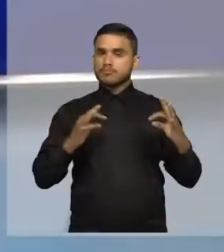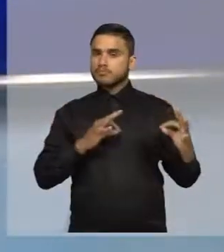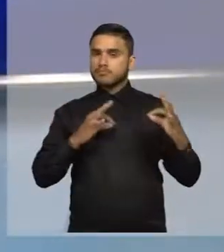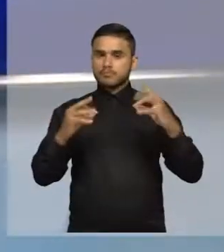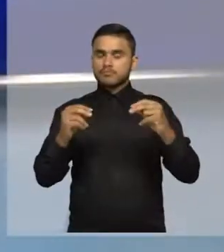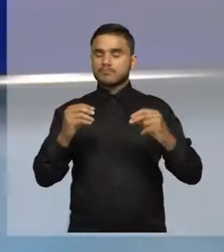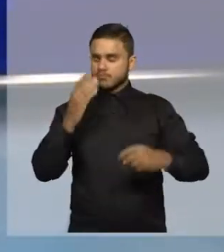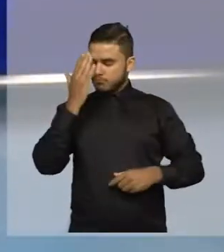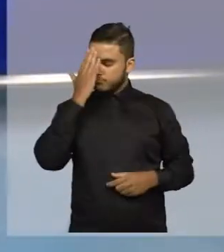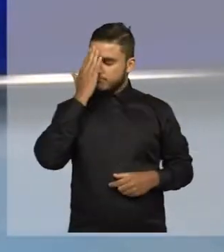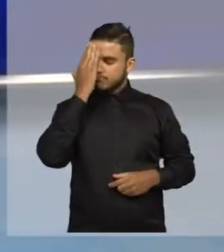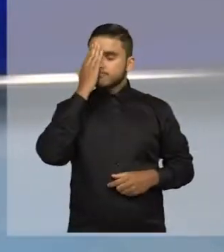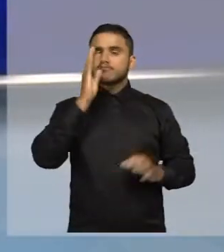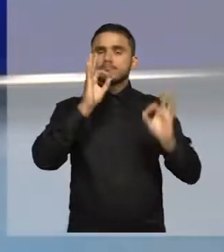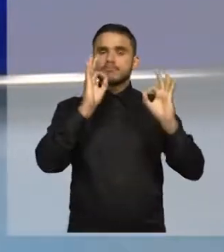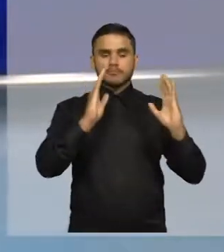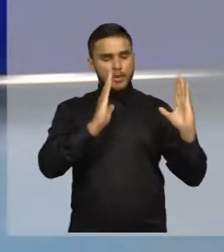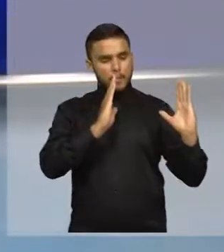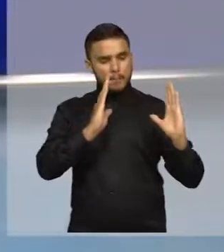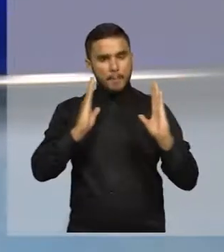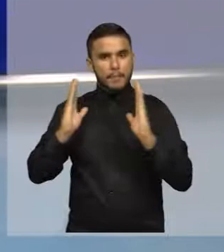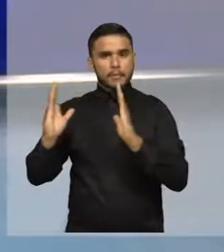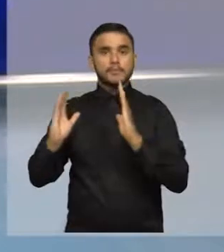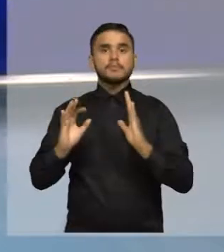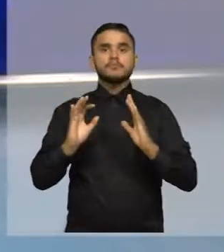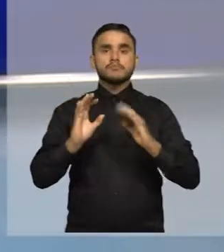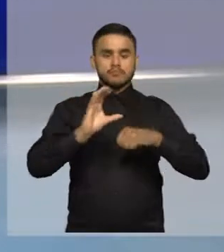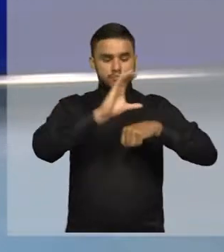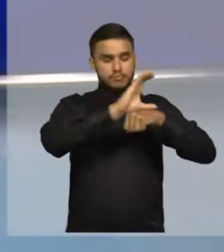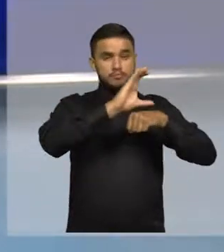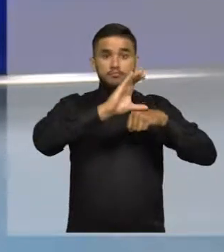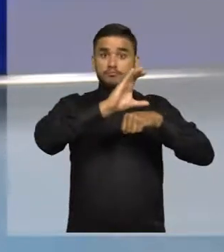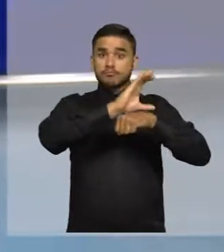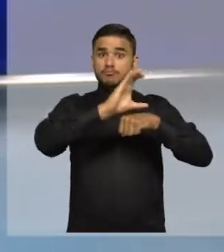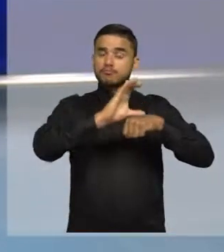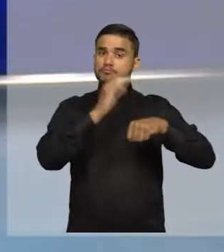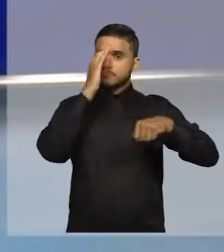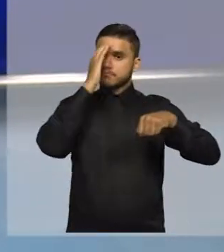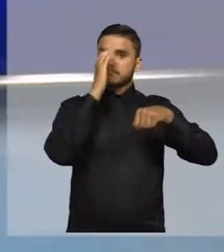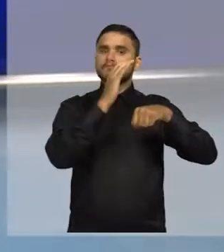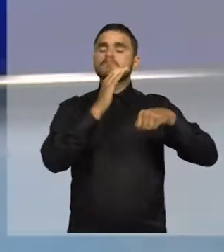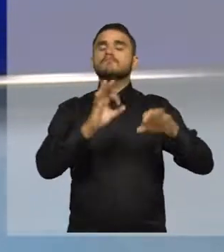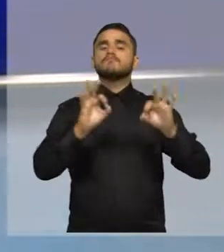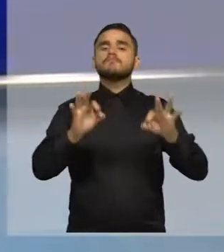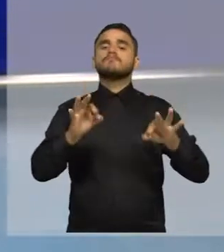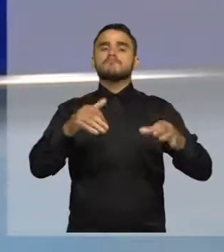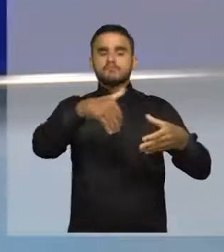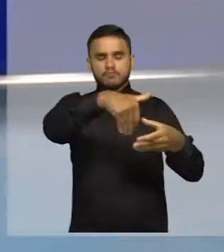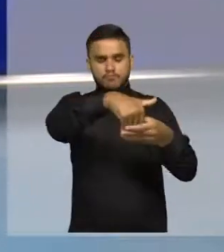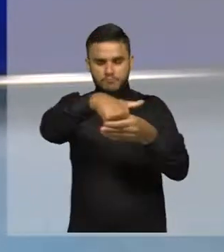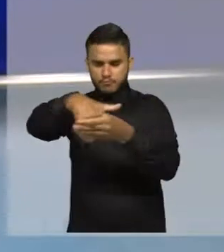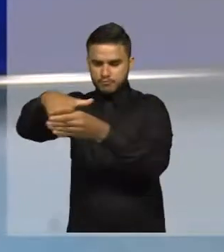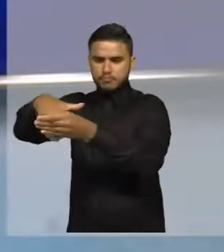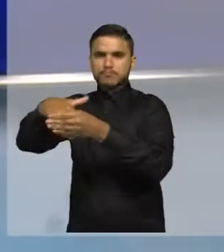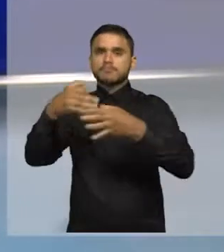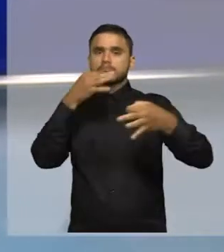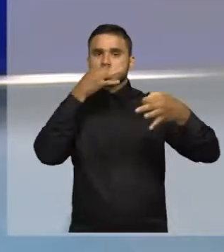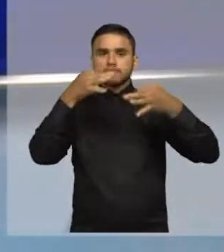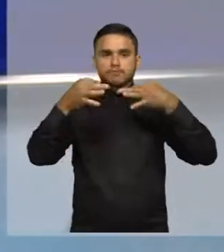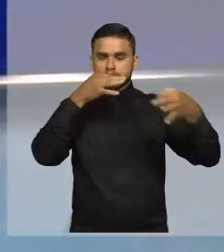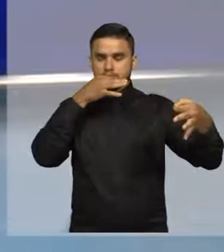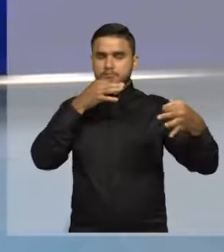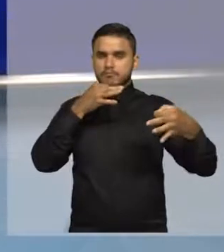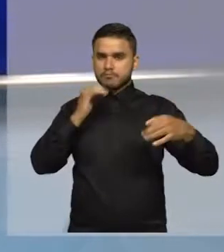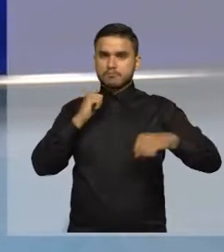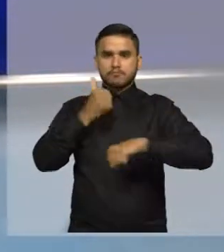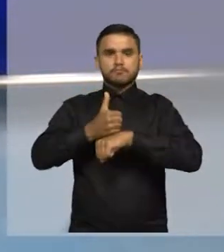Cumprindo todos os ritos e procedimentos determinados pela Constituição, se fez prevalecer mais uma vez a democracia